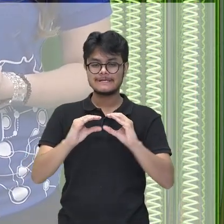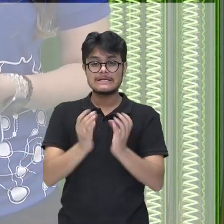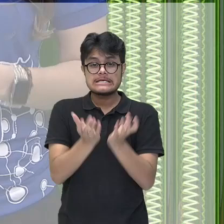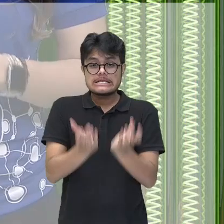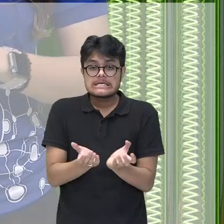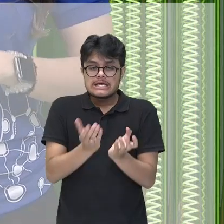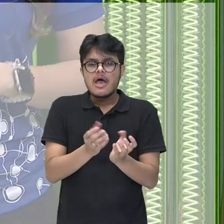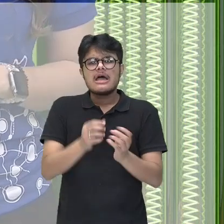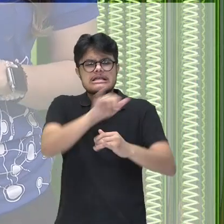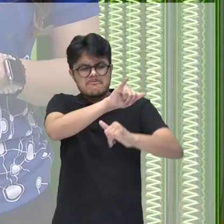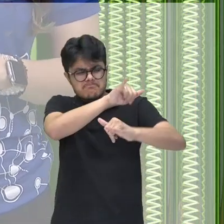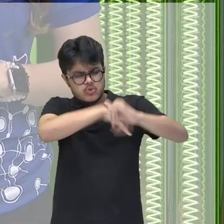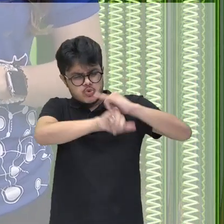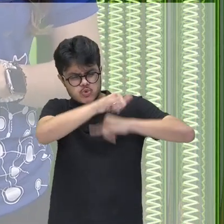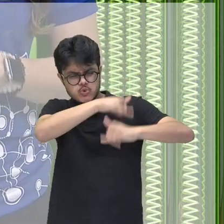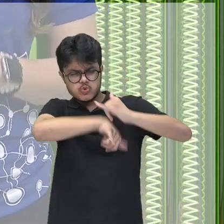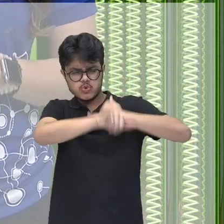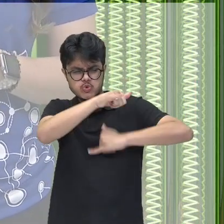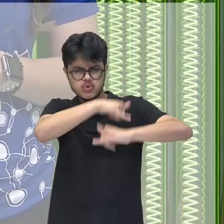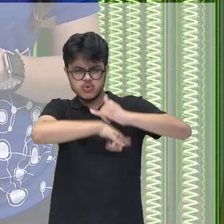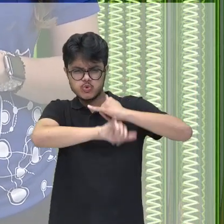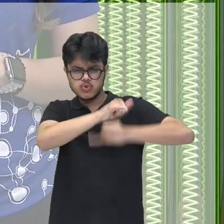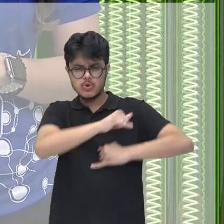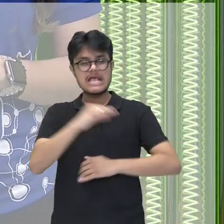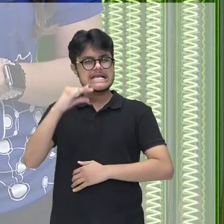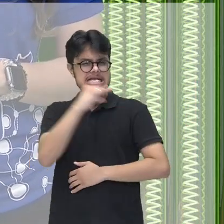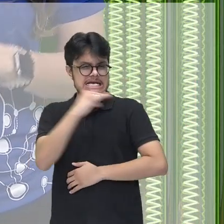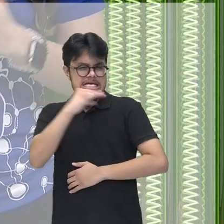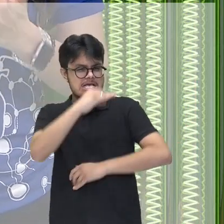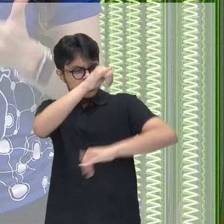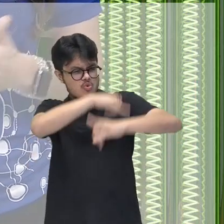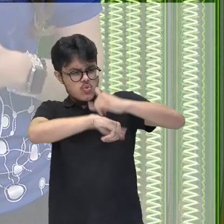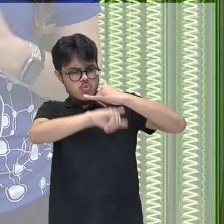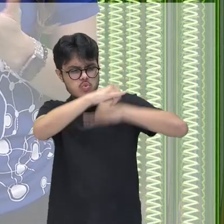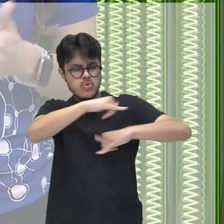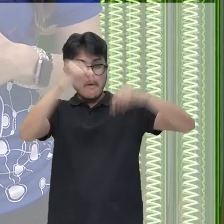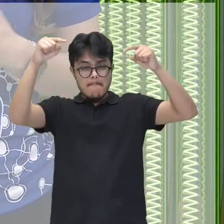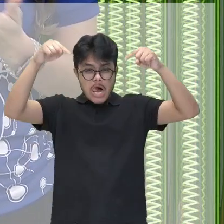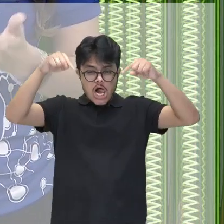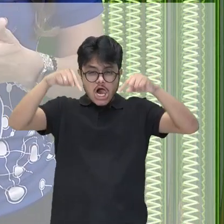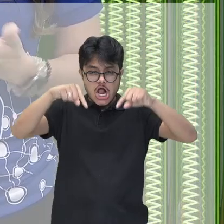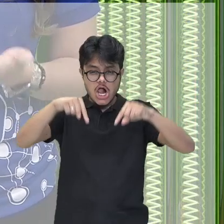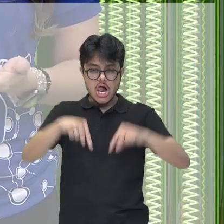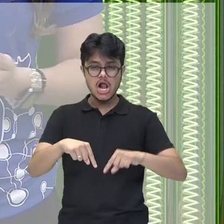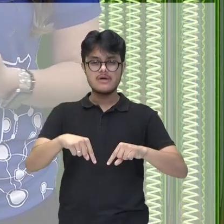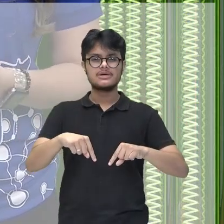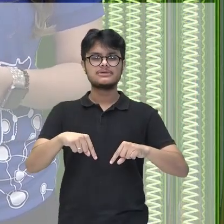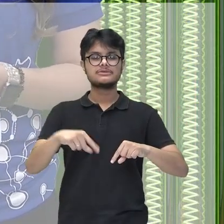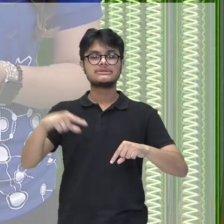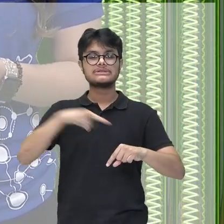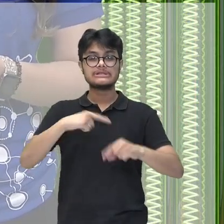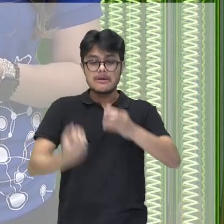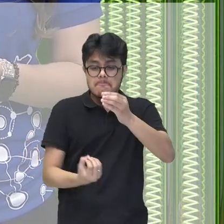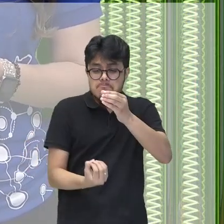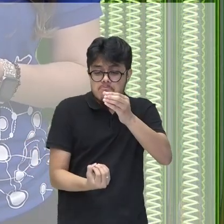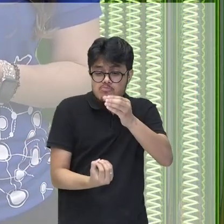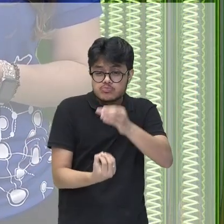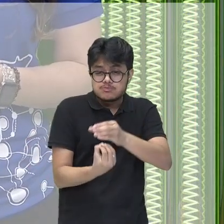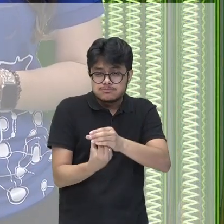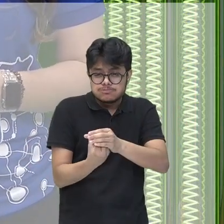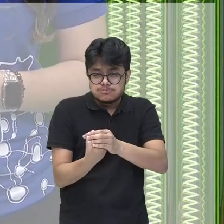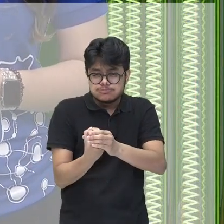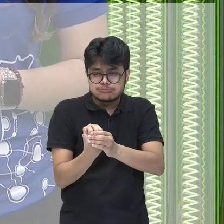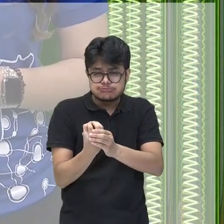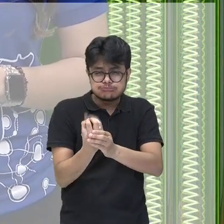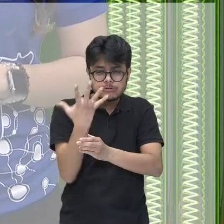calor gerado pela pressão e pela profundidade acelera a transformação da